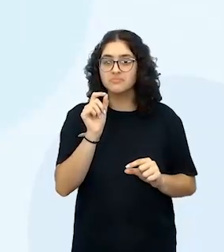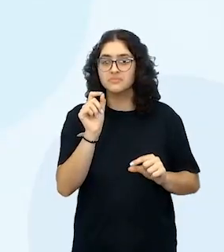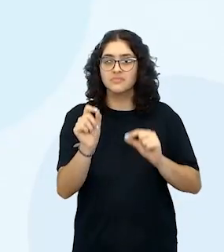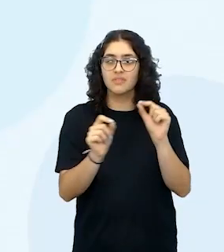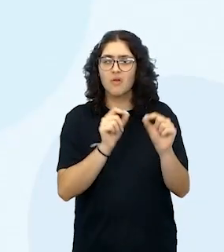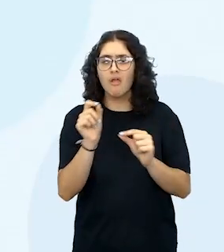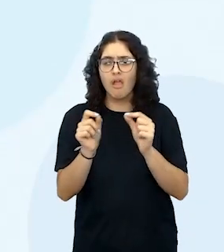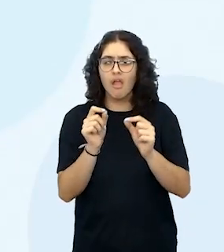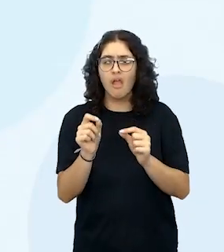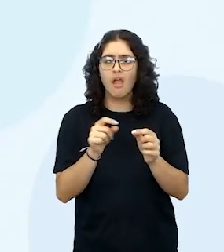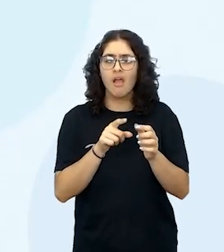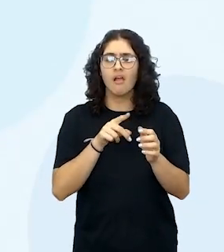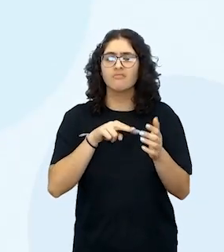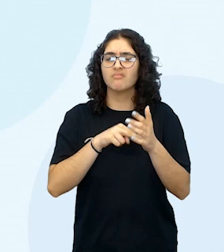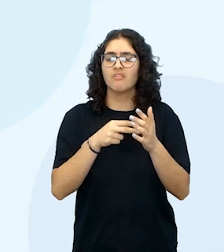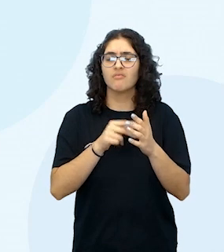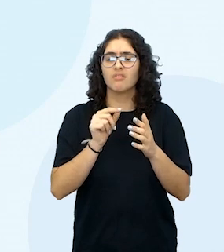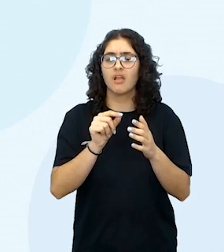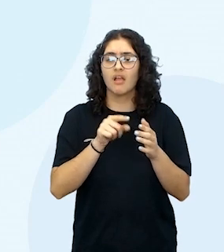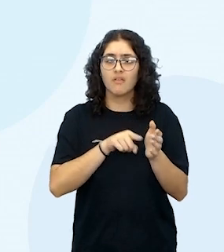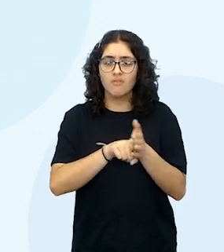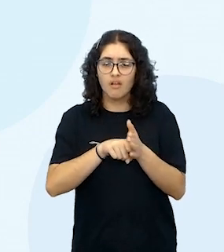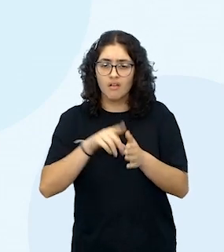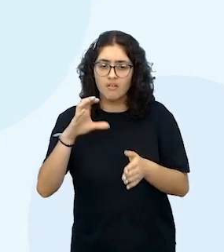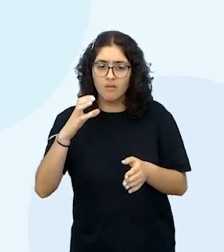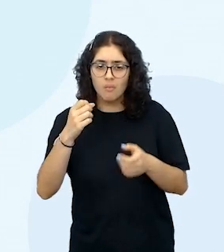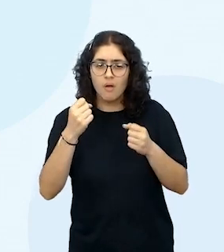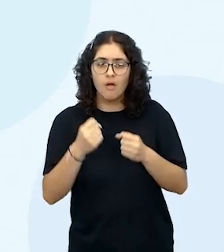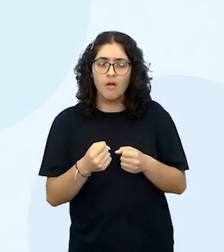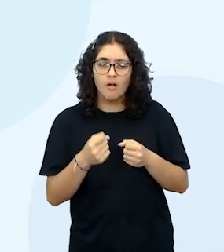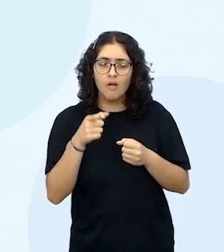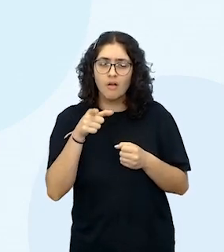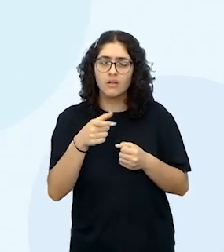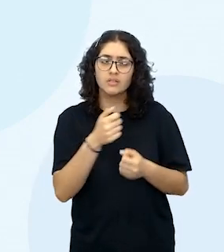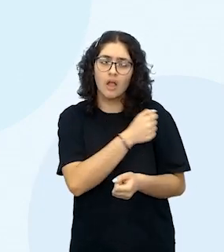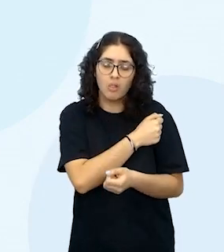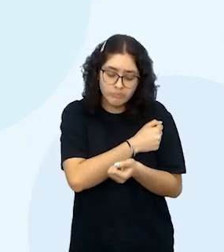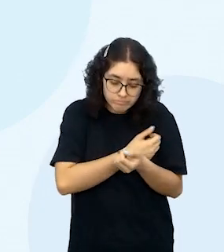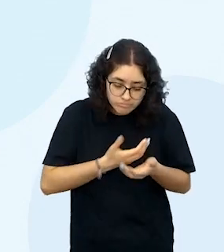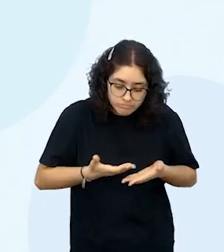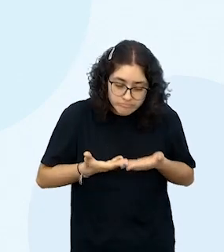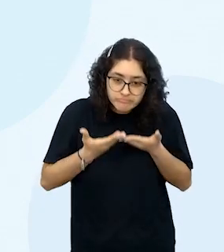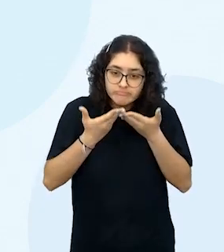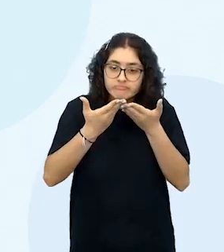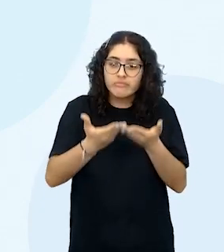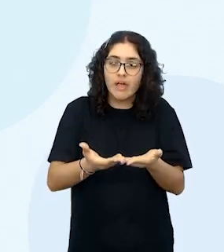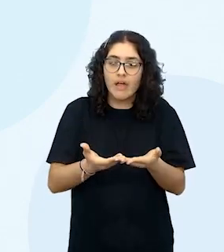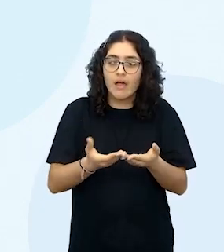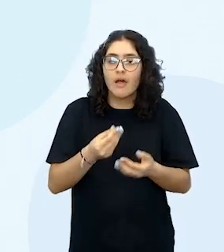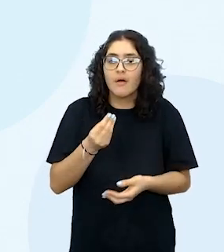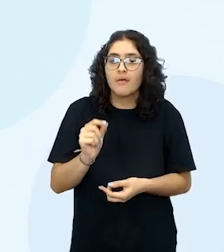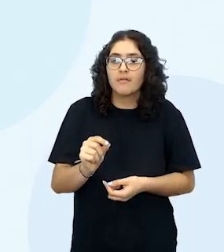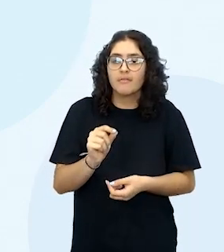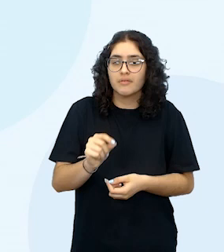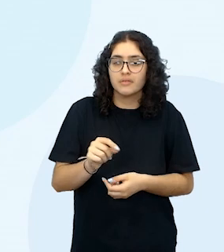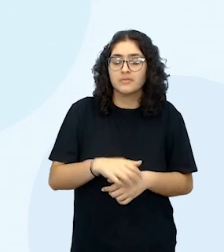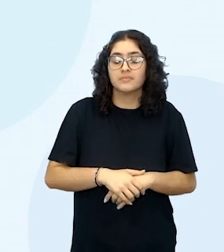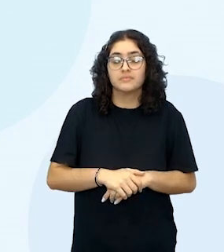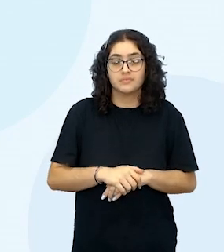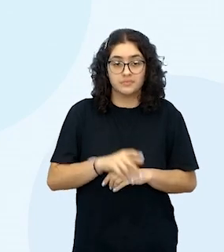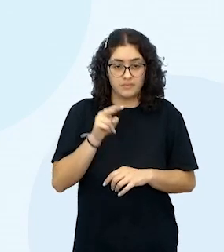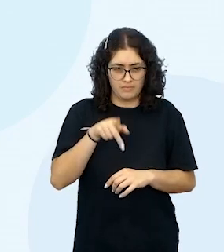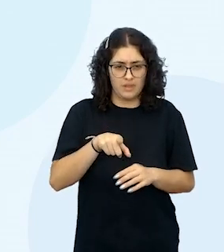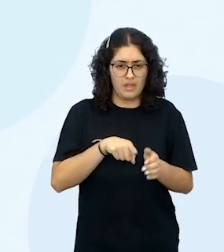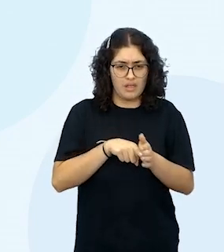que a investigação científica pode proporcionar aos estudantes? Então, a gente já viu que a pré-iniciação e que a